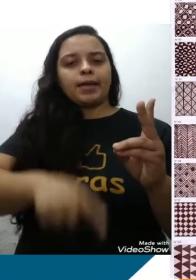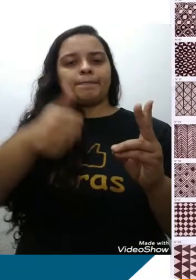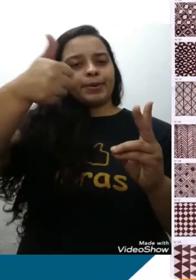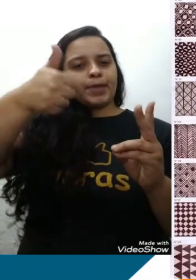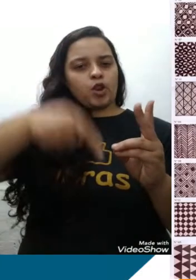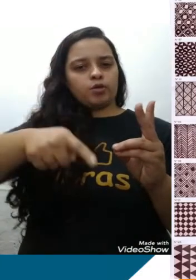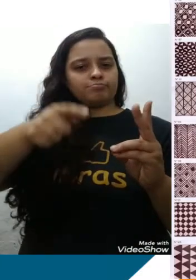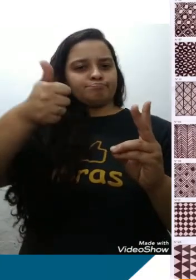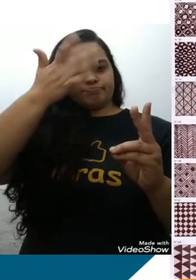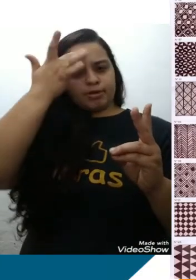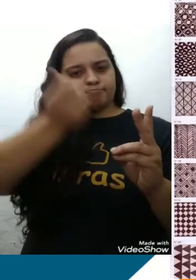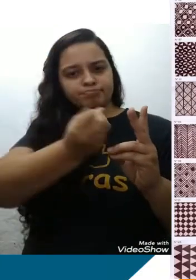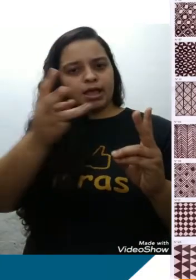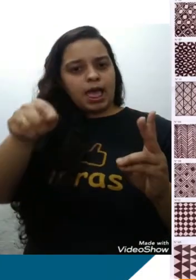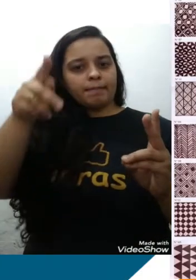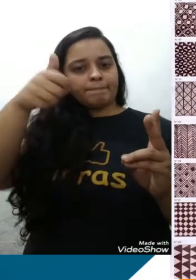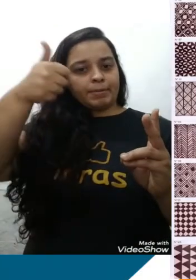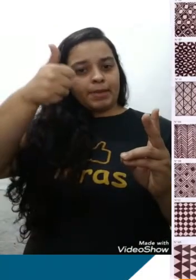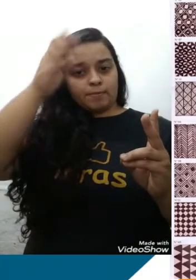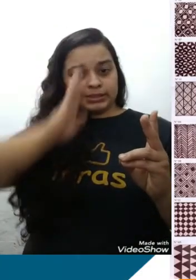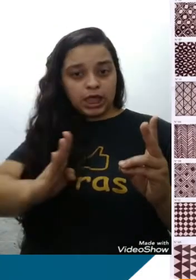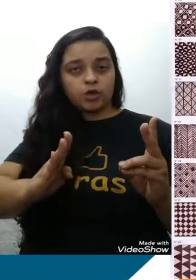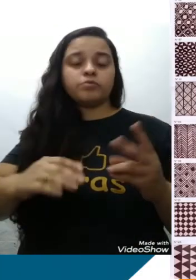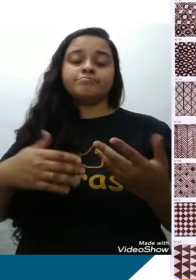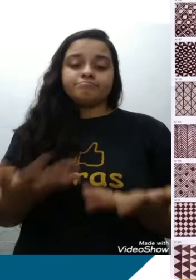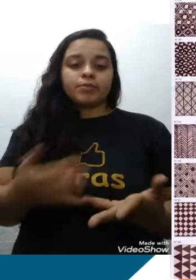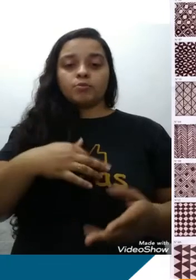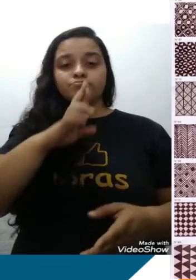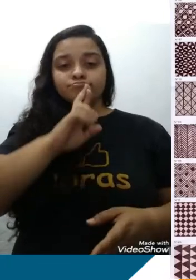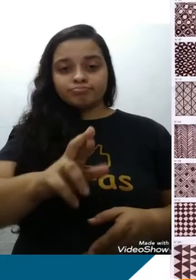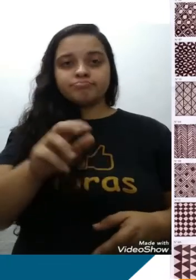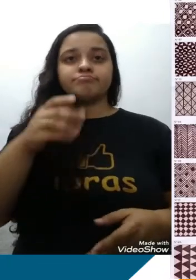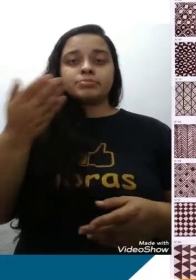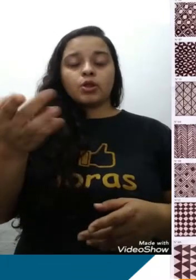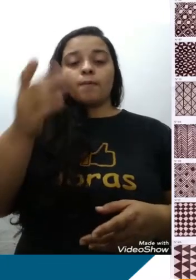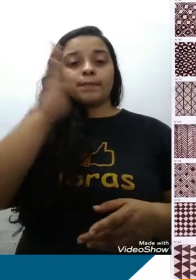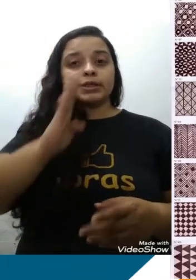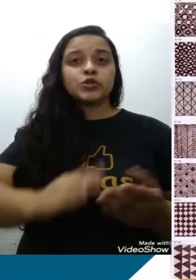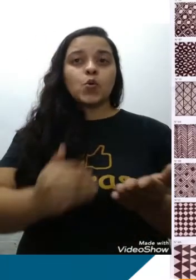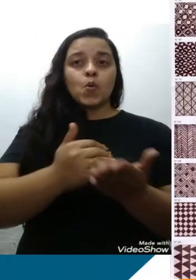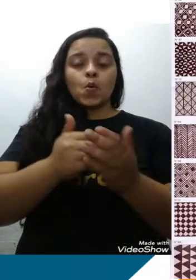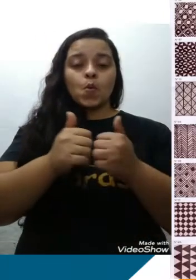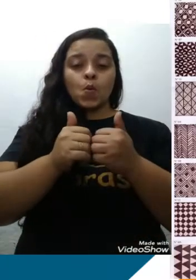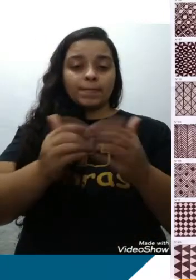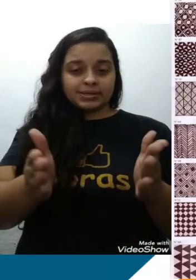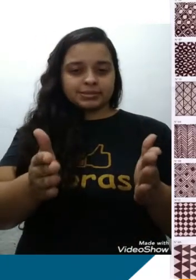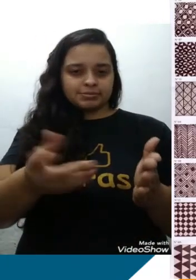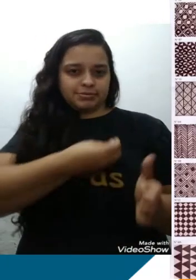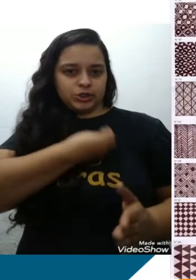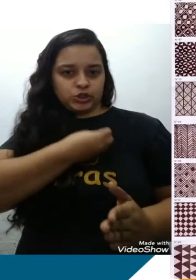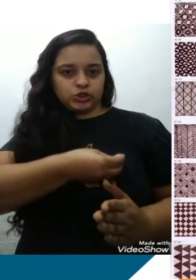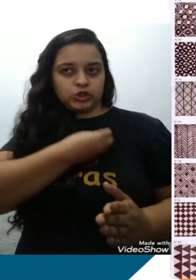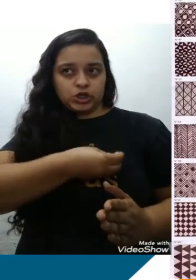primeiros brasileiros? Então vamos lá. O Brasil ele passou a existir depois do século XVI, justamente com a chegada